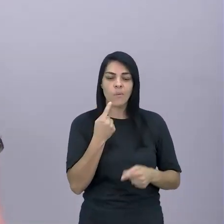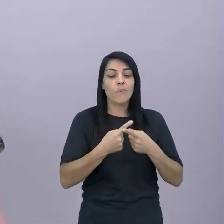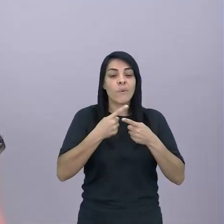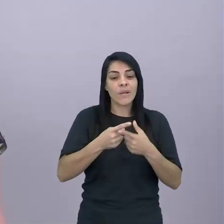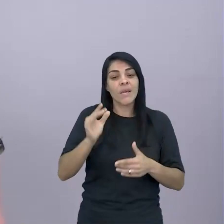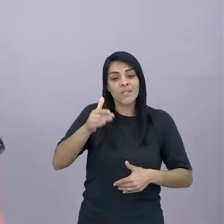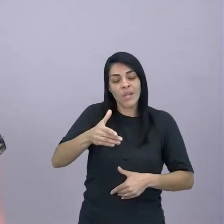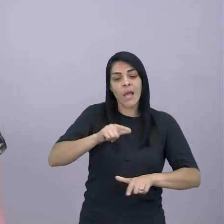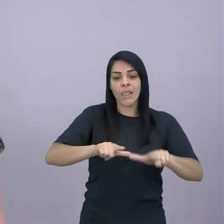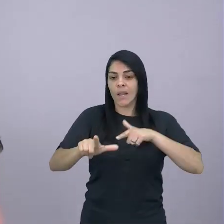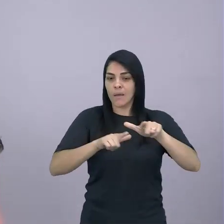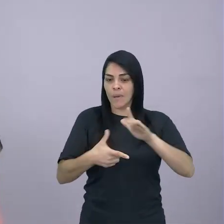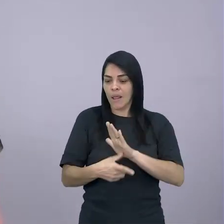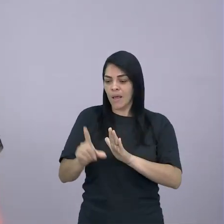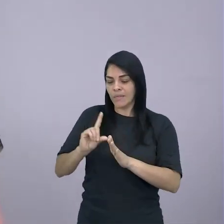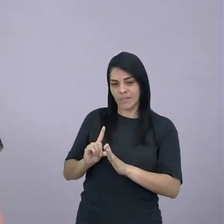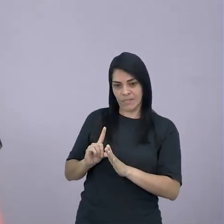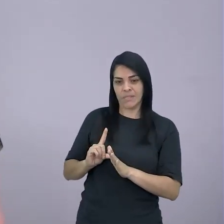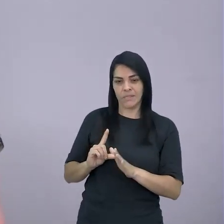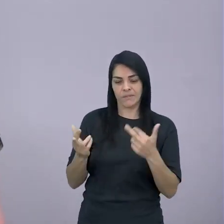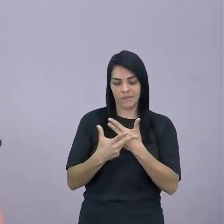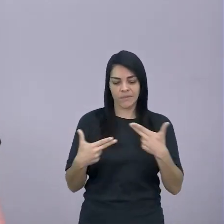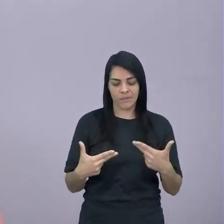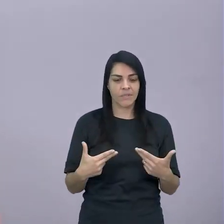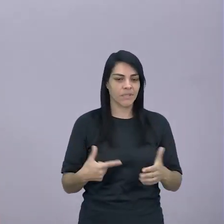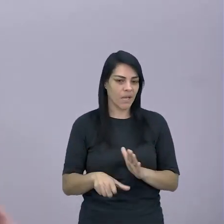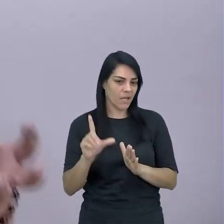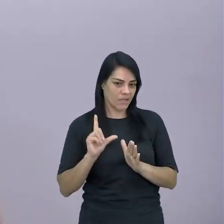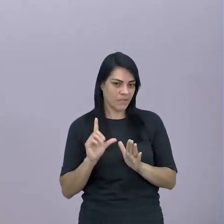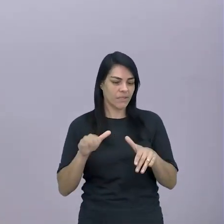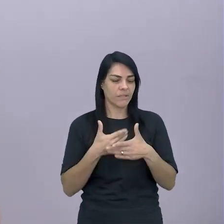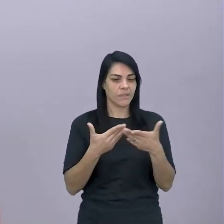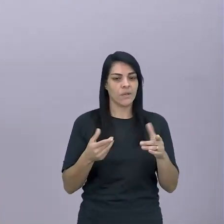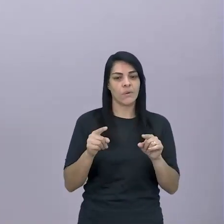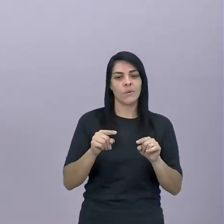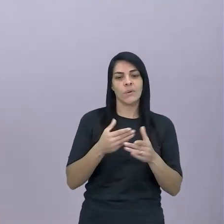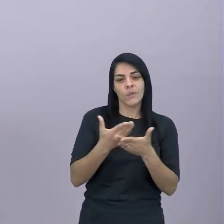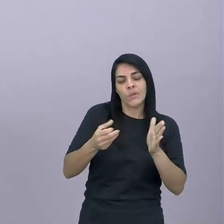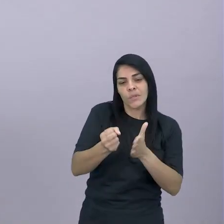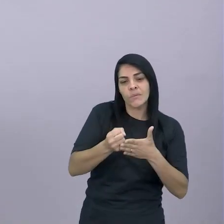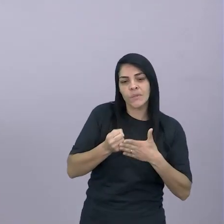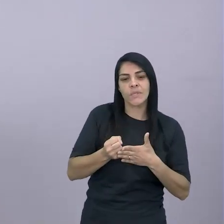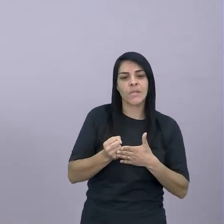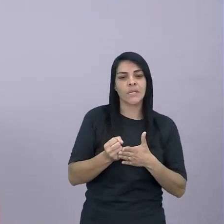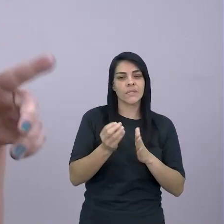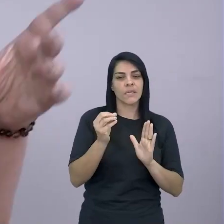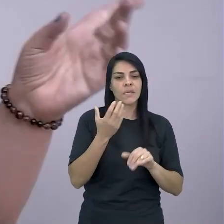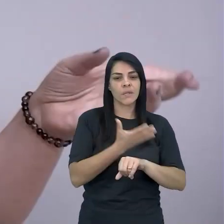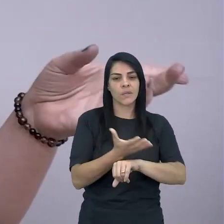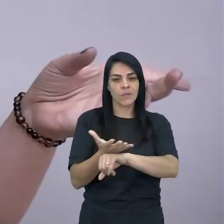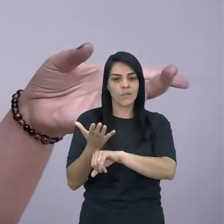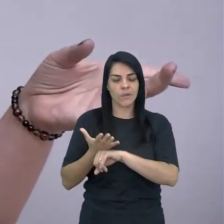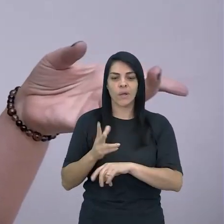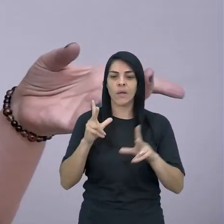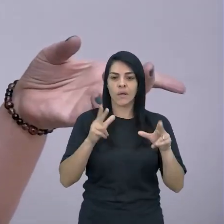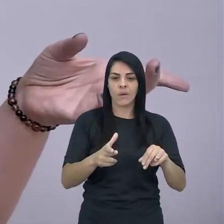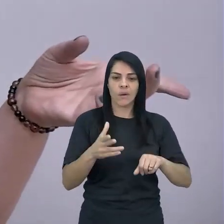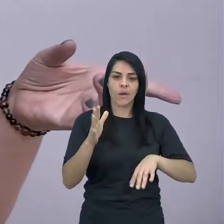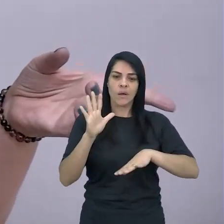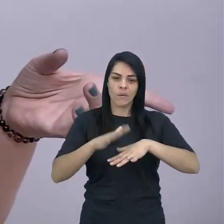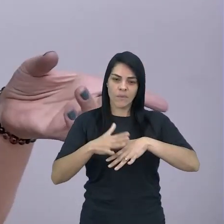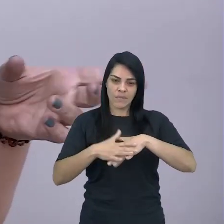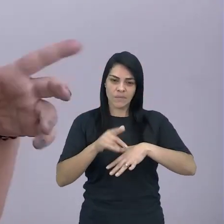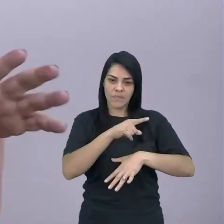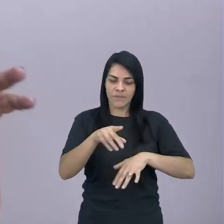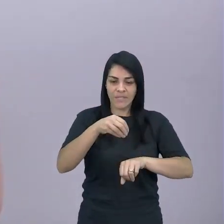Porque já foi trabalhado algumas coisas nesse sentido, né? E aí a gente vai trazendo os componentes, igual matemática que você fez a